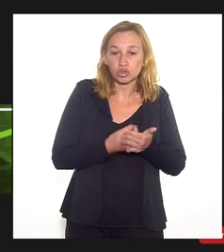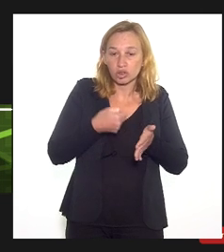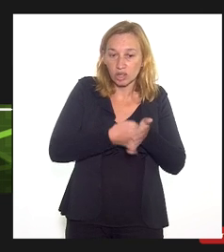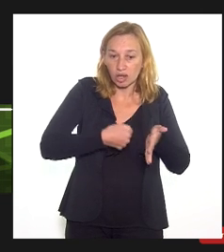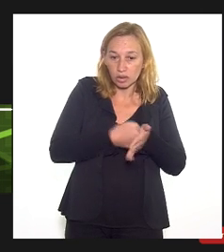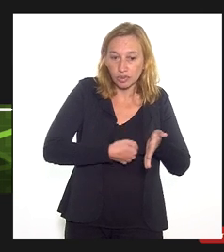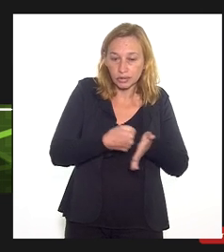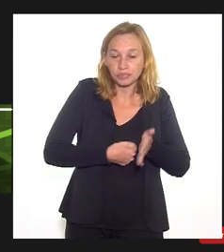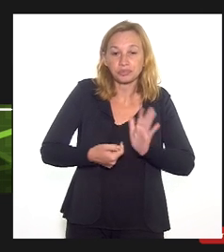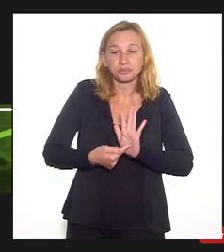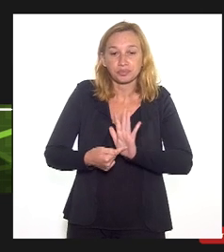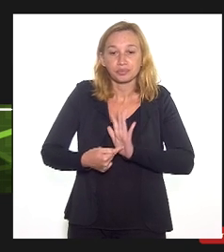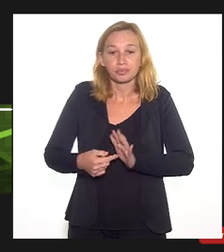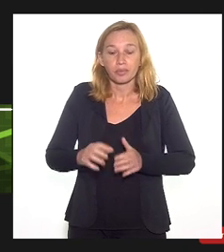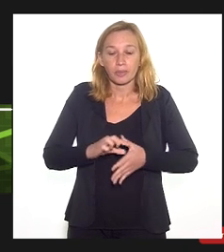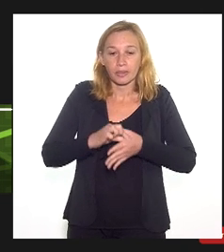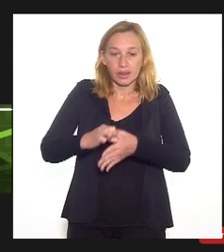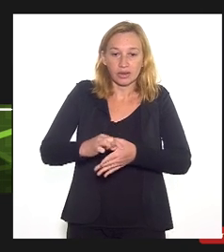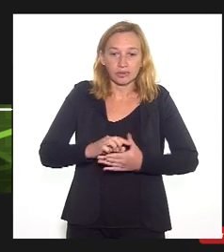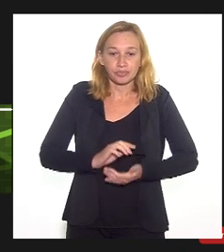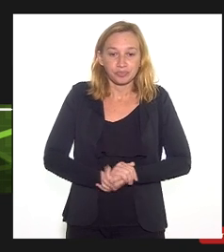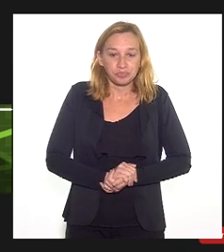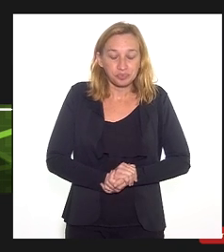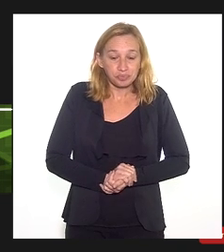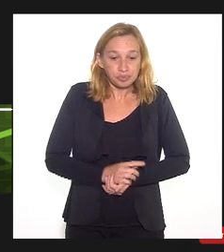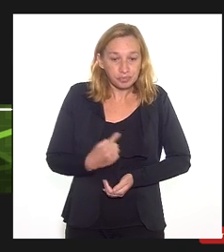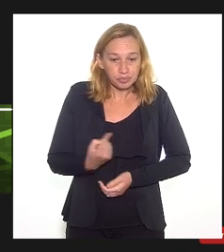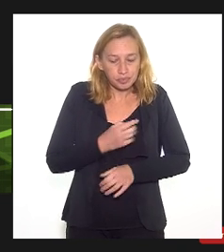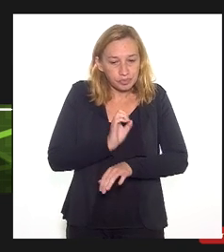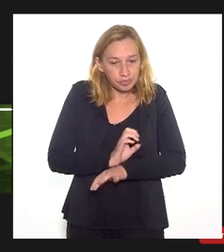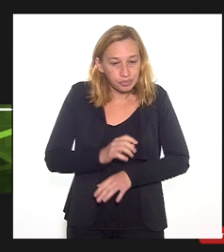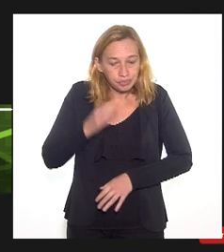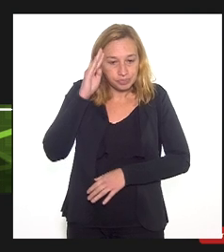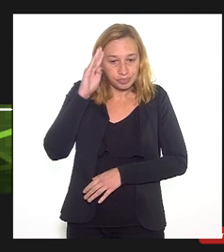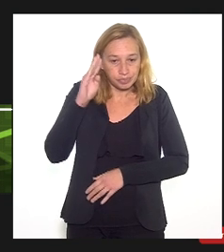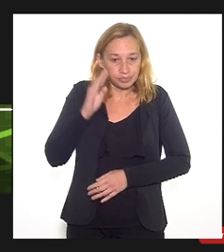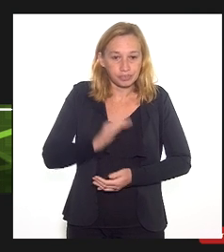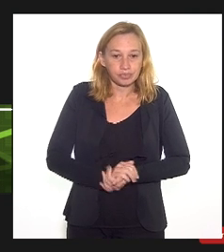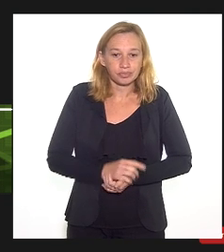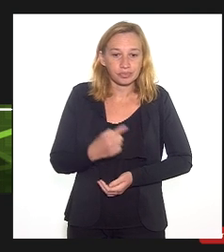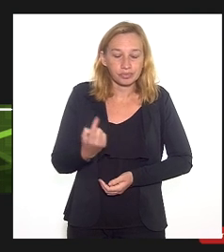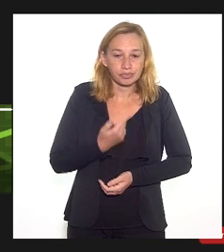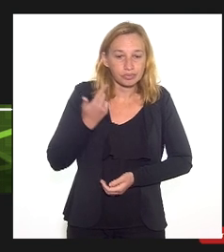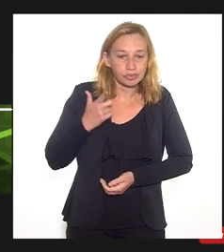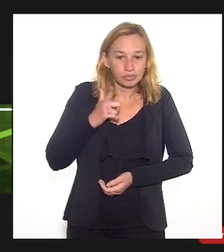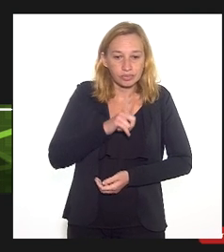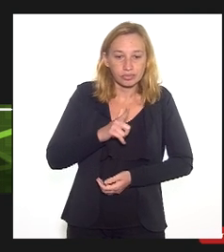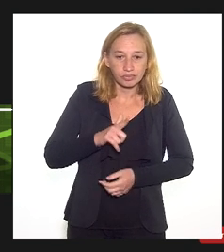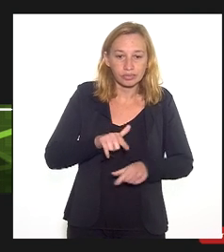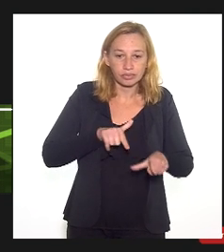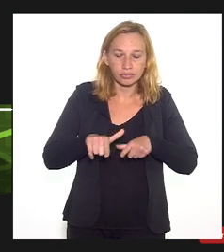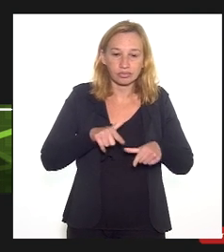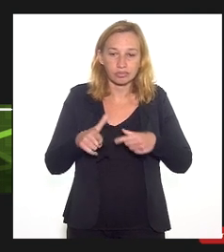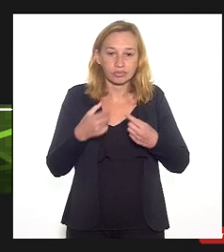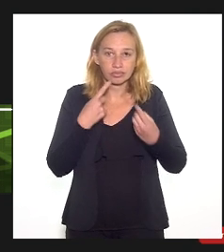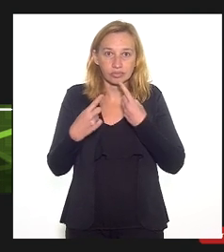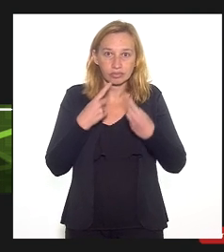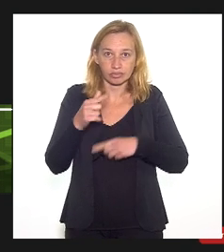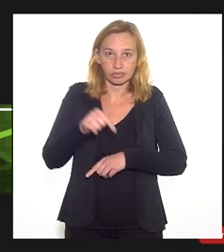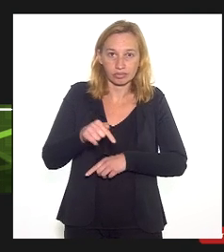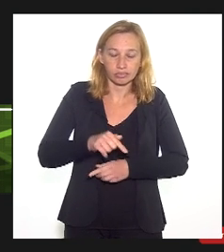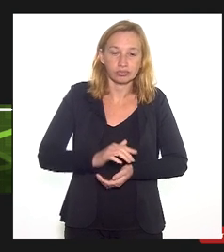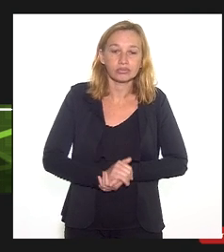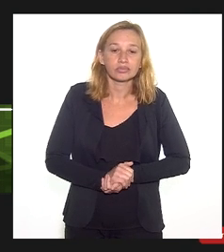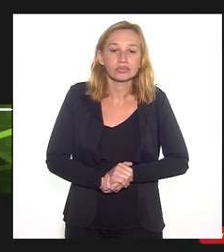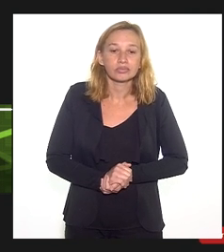já demonstrava inclusive essa liderança na defesa da educação do nosso estado e que eu acho que é fundamental que a gente consiga travar esse debate aqui como já tinha sido